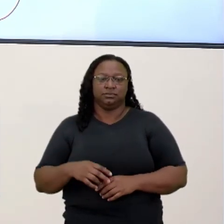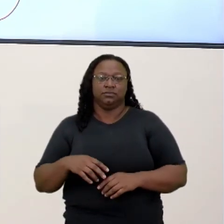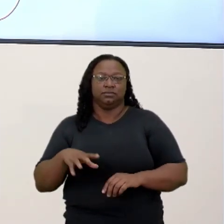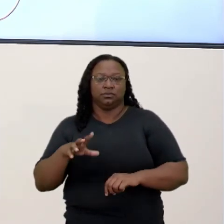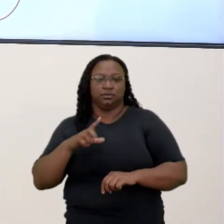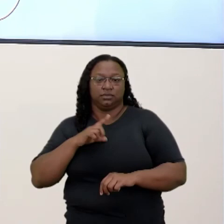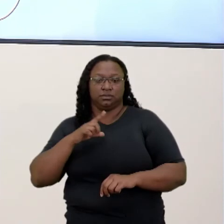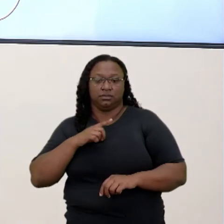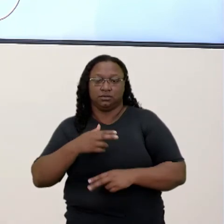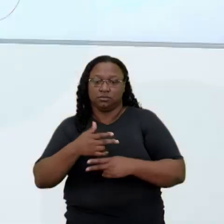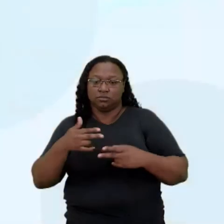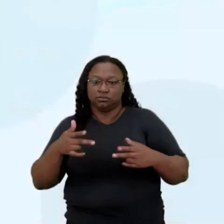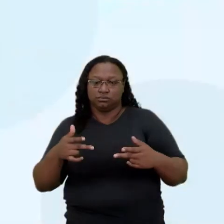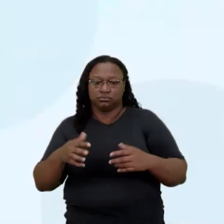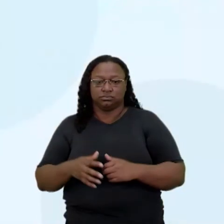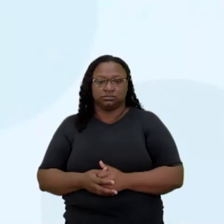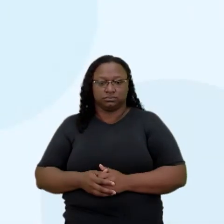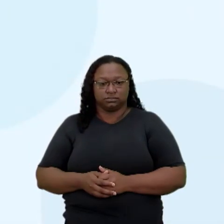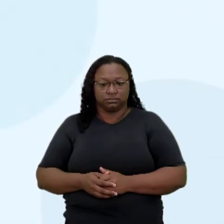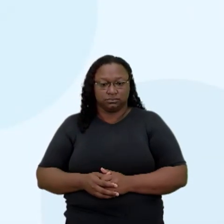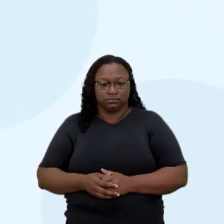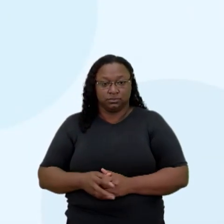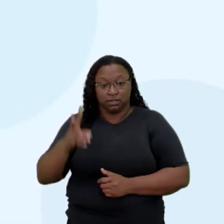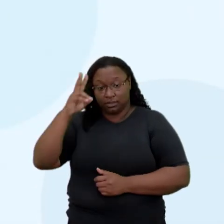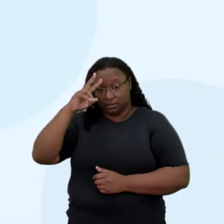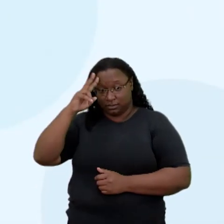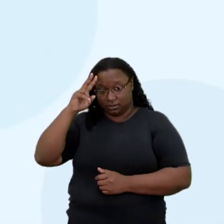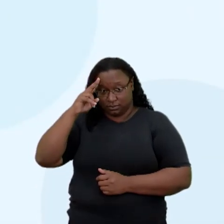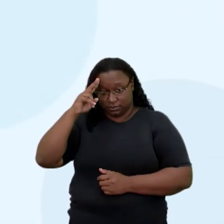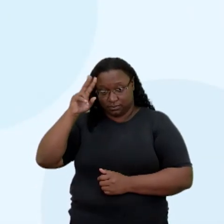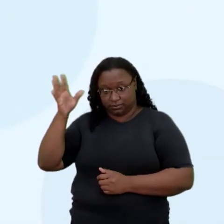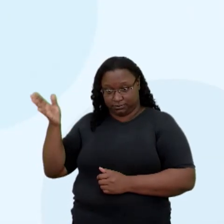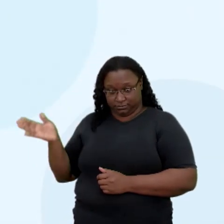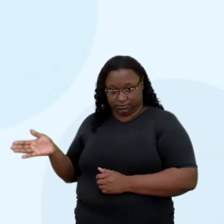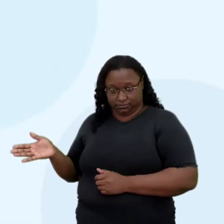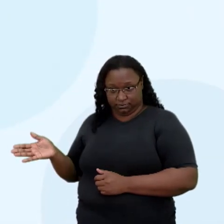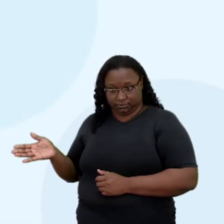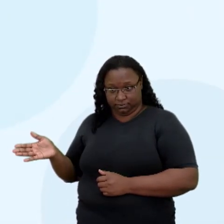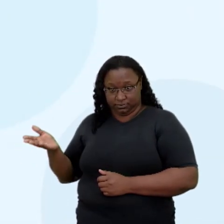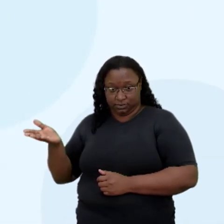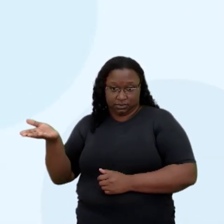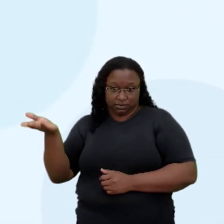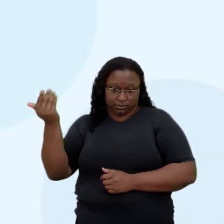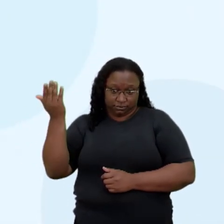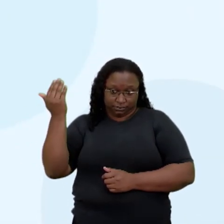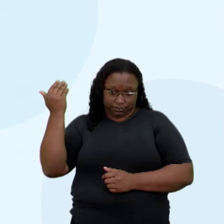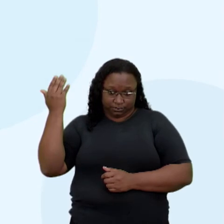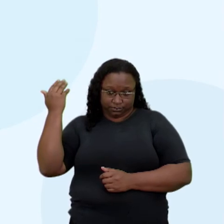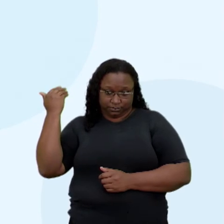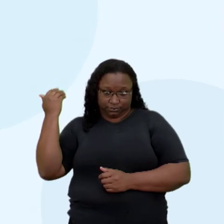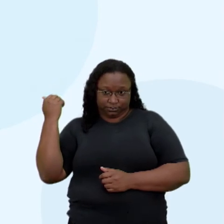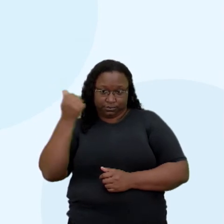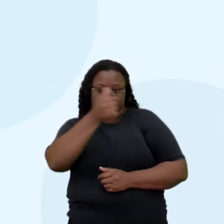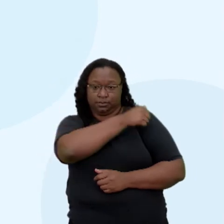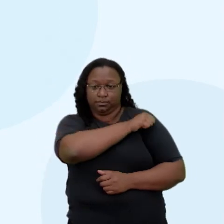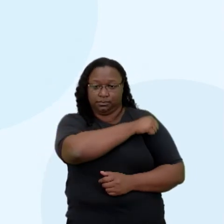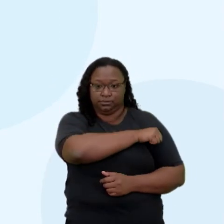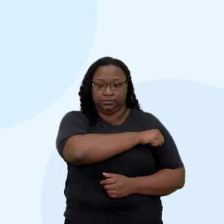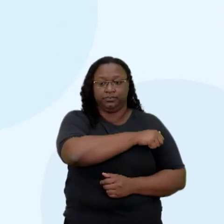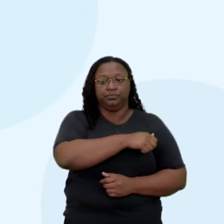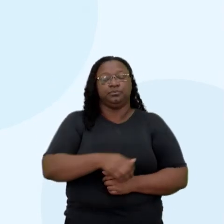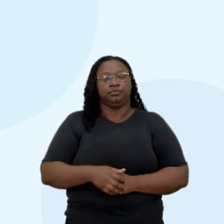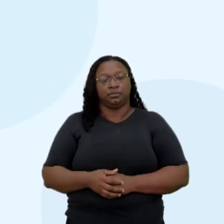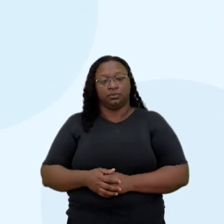essa coerência. E se você fosse lembrar disso aqui, ó, e aí você já passou pela primeira série lá do ensino médio, você lembra que isso aqui, na